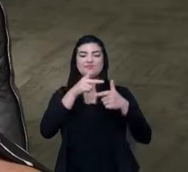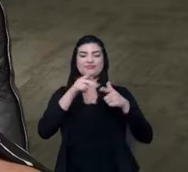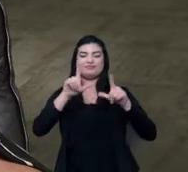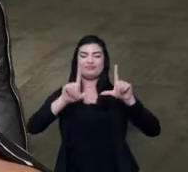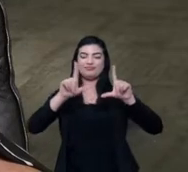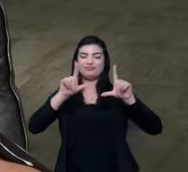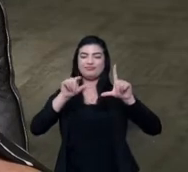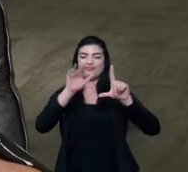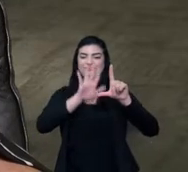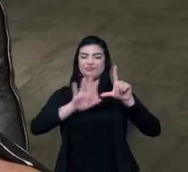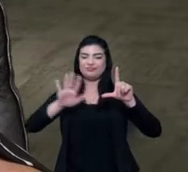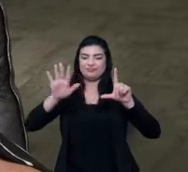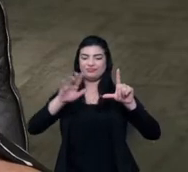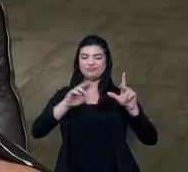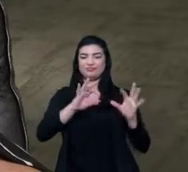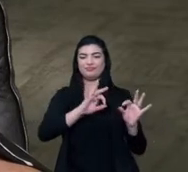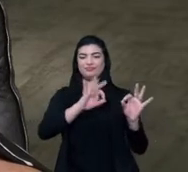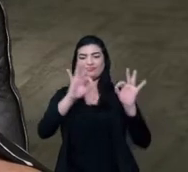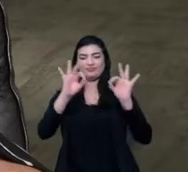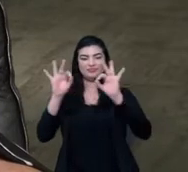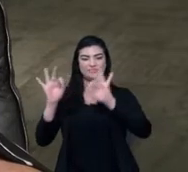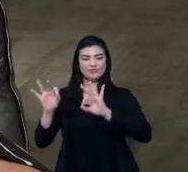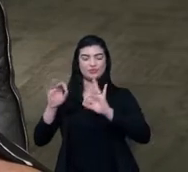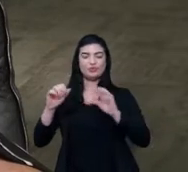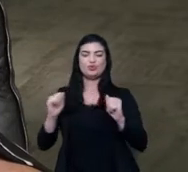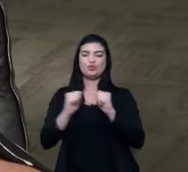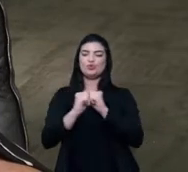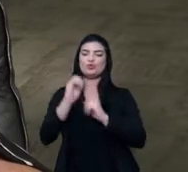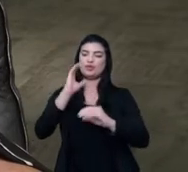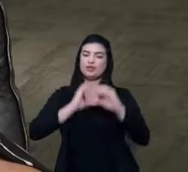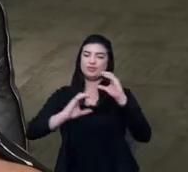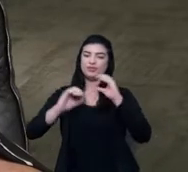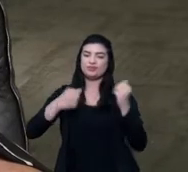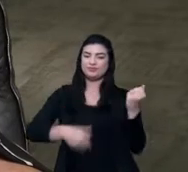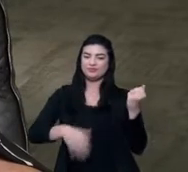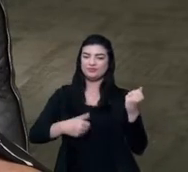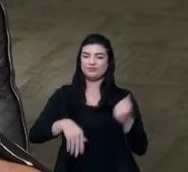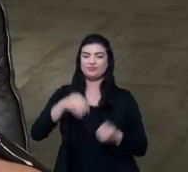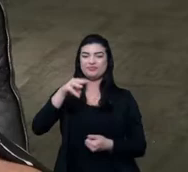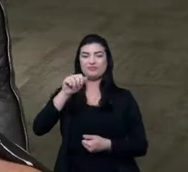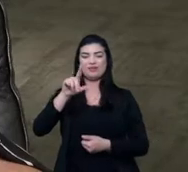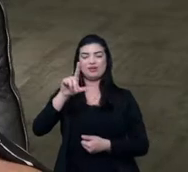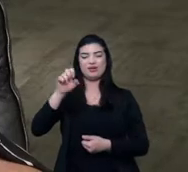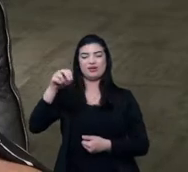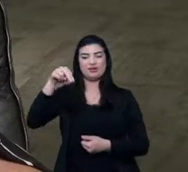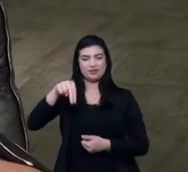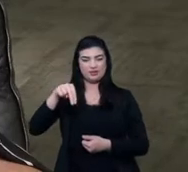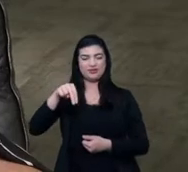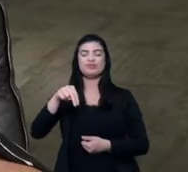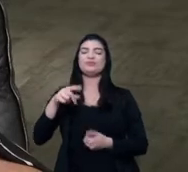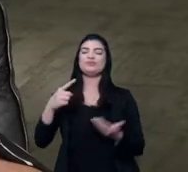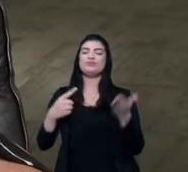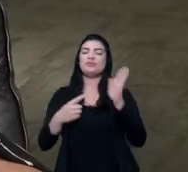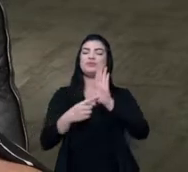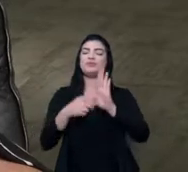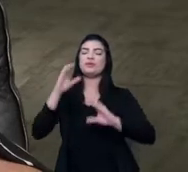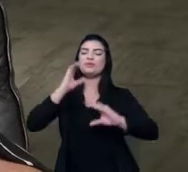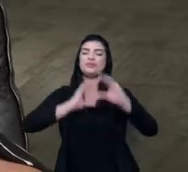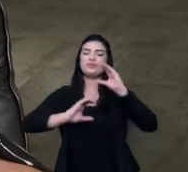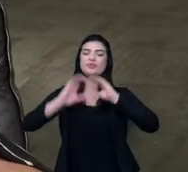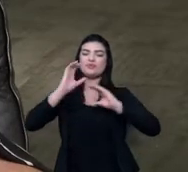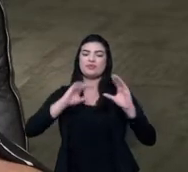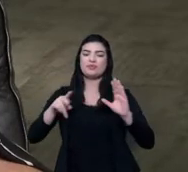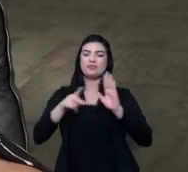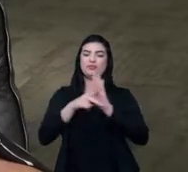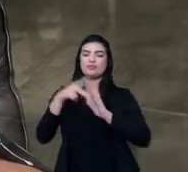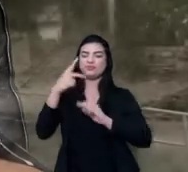Marcela Berge com o cantor e compositor Marlon Teixeira, que apresentará a música Procissão de sua